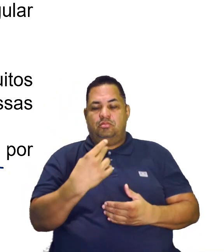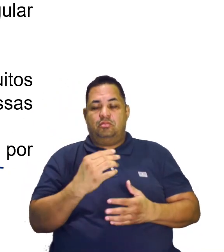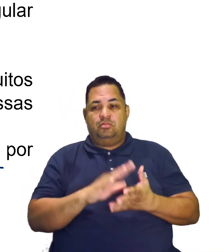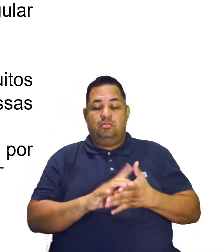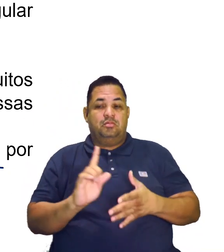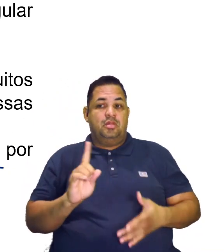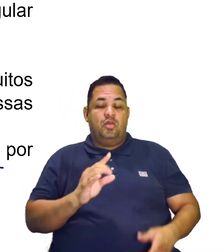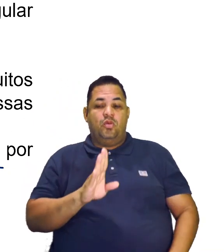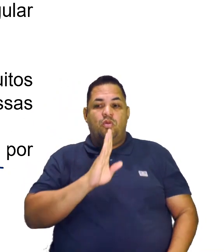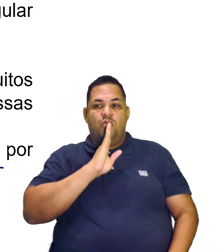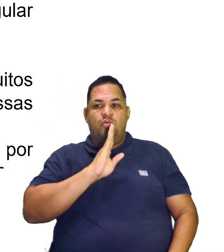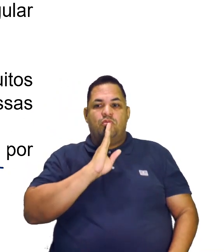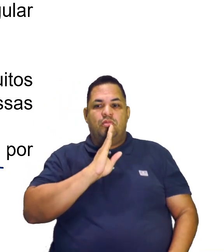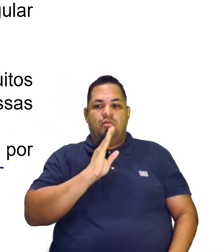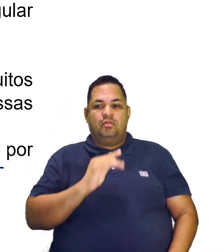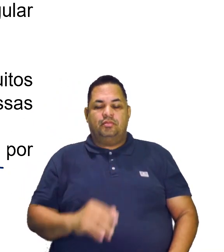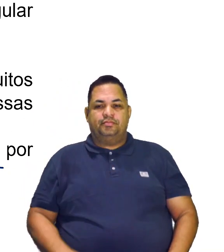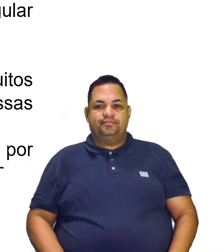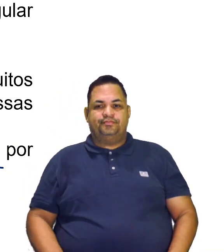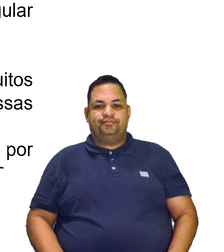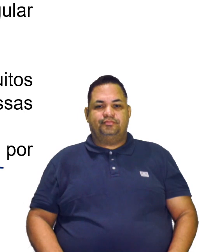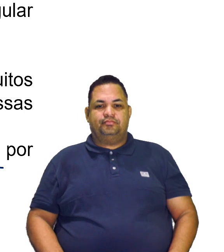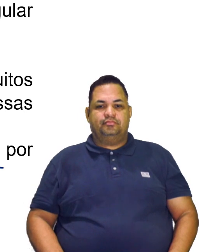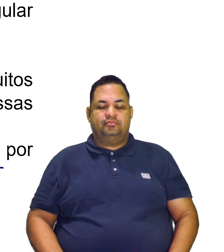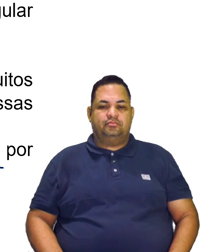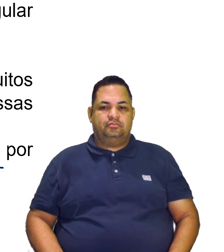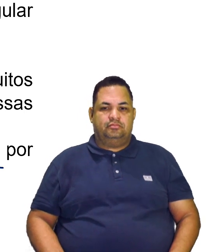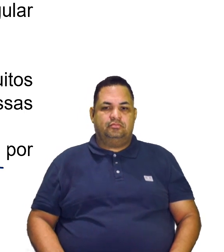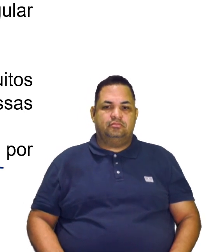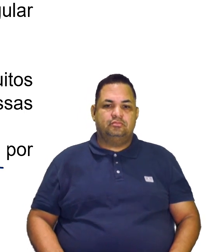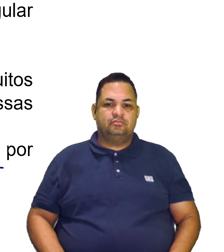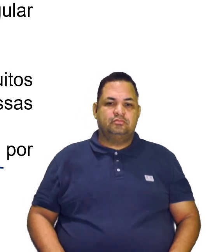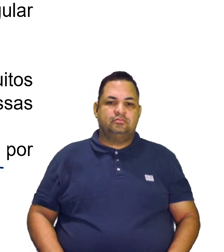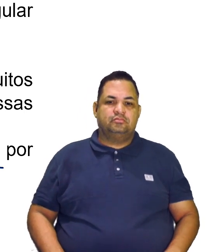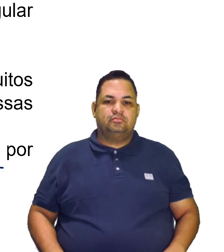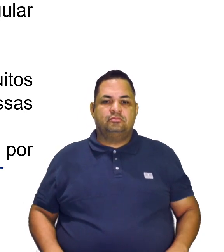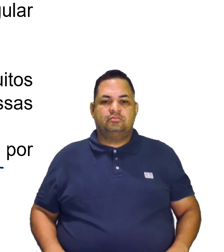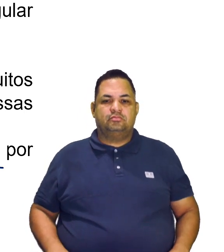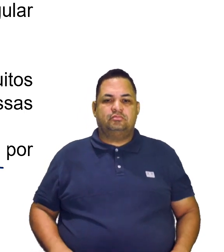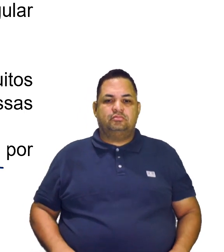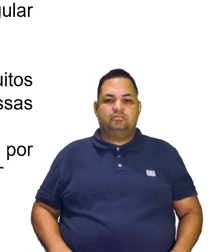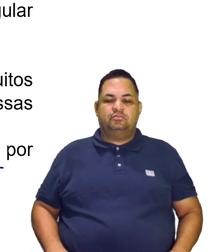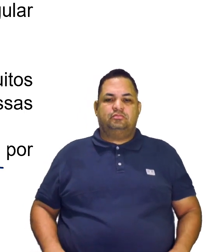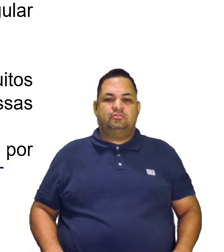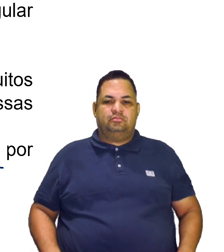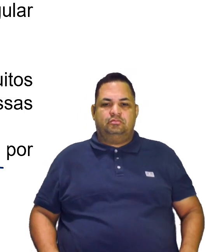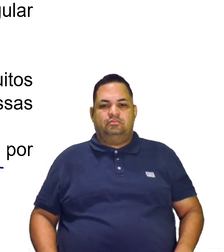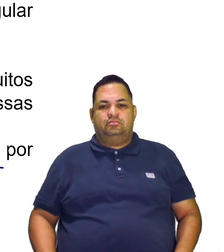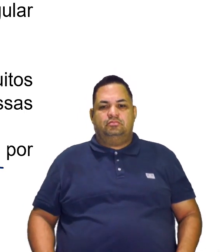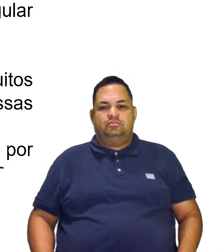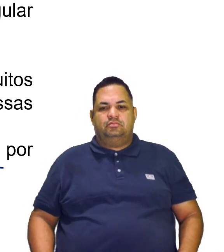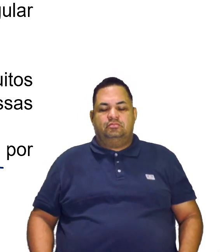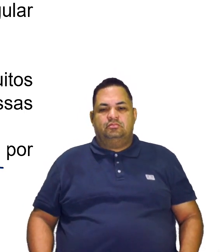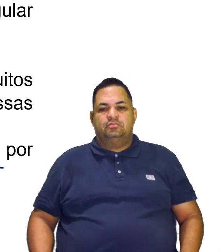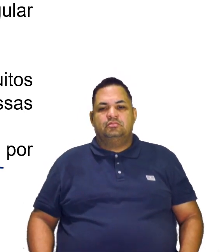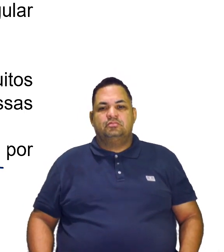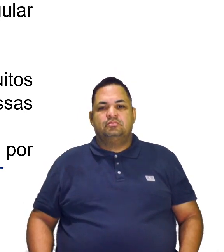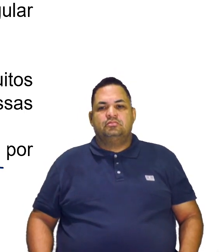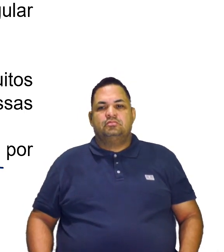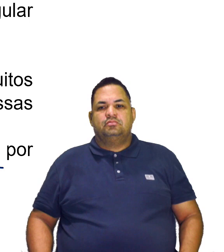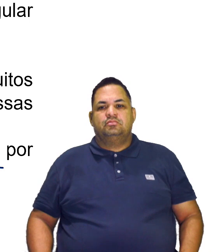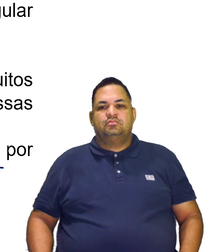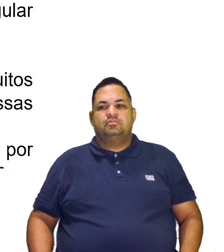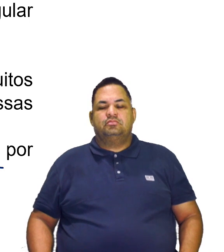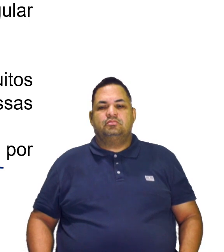não conhecemos. Então, uma região, podemos dizer, com várias línguas, né? Com muitas